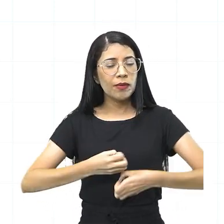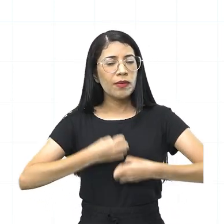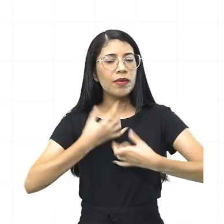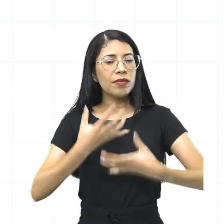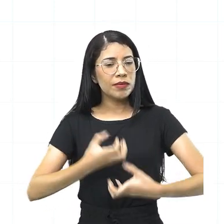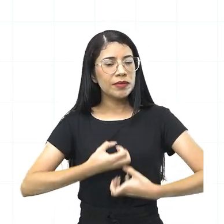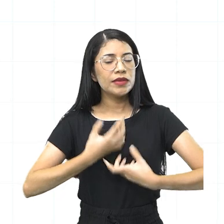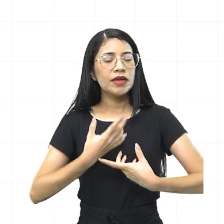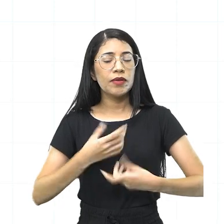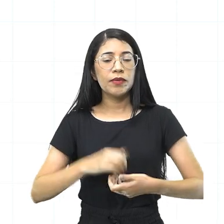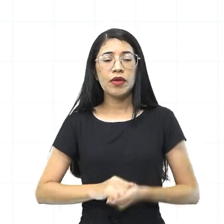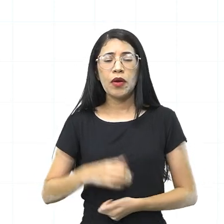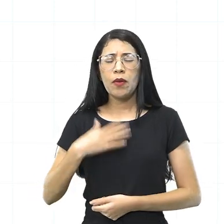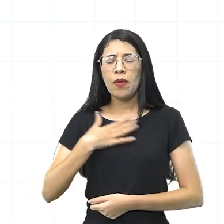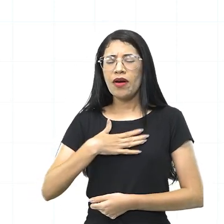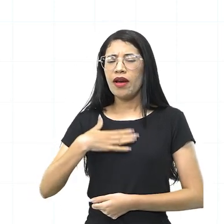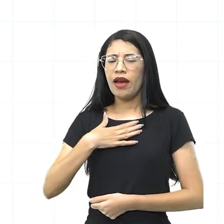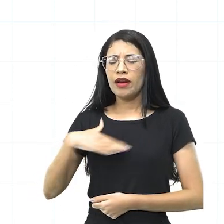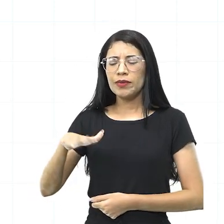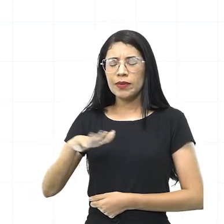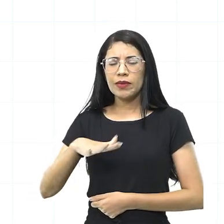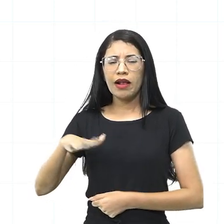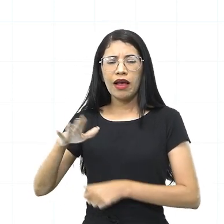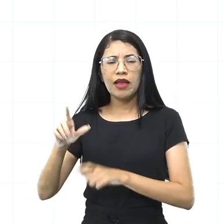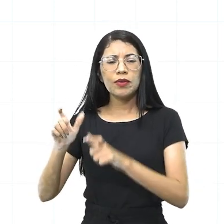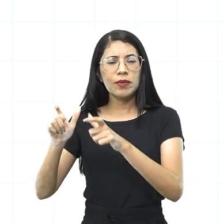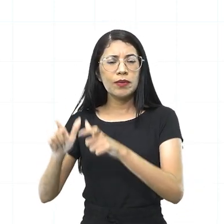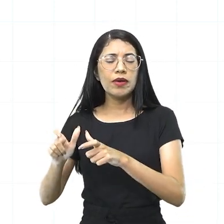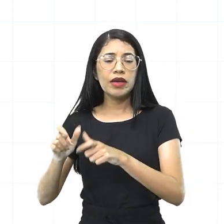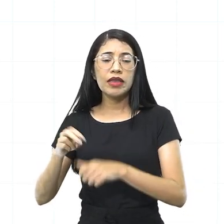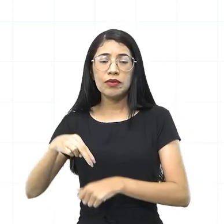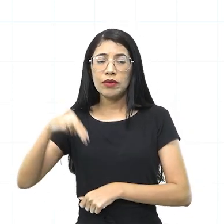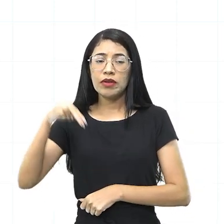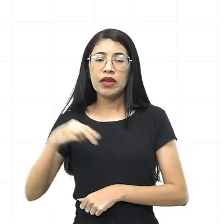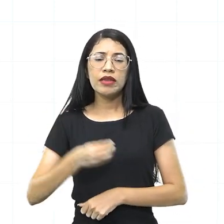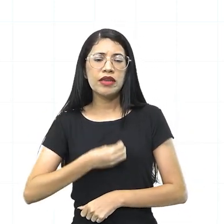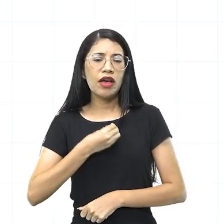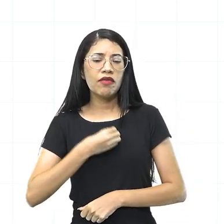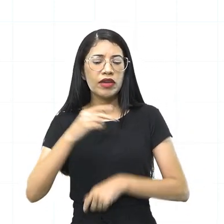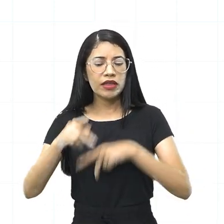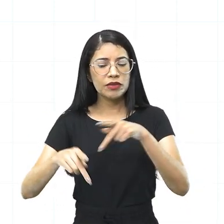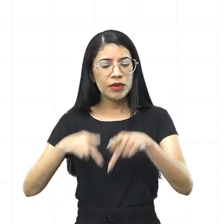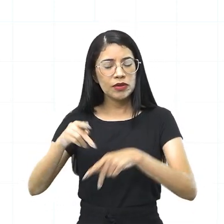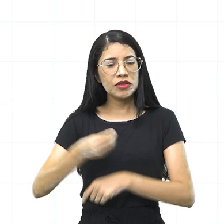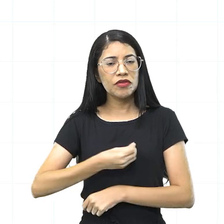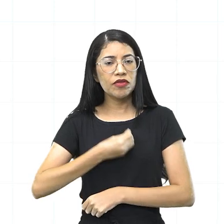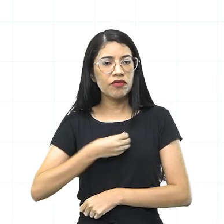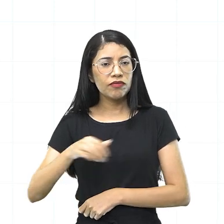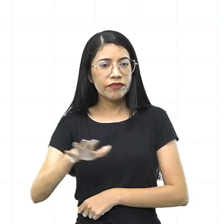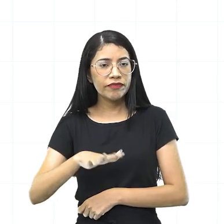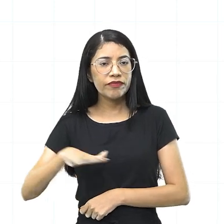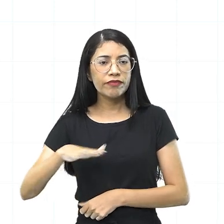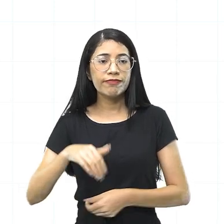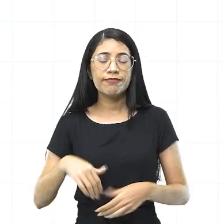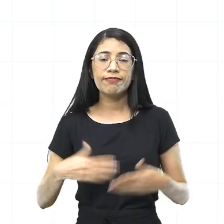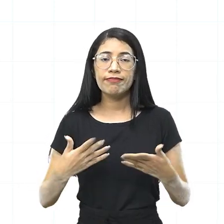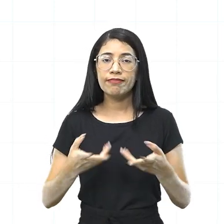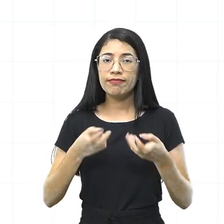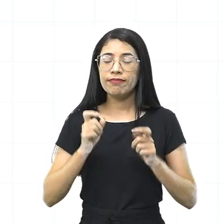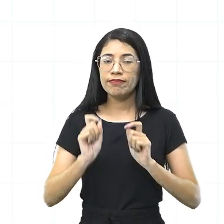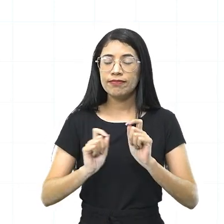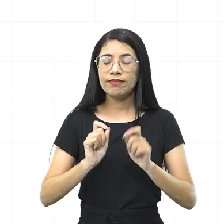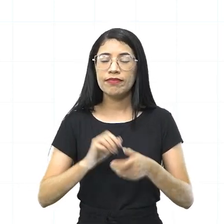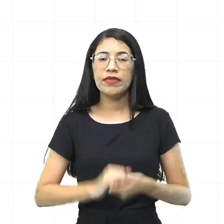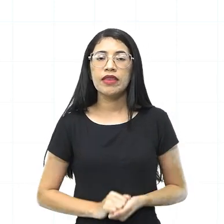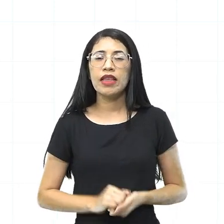E meu querido sertão, e a vida de sua gente. Então vejam só, né, que